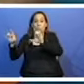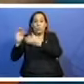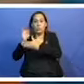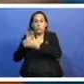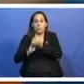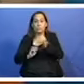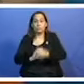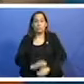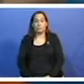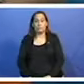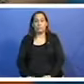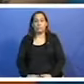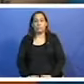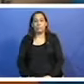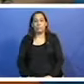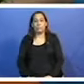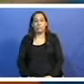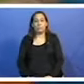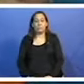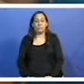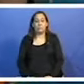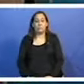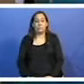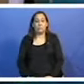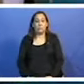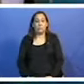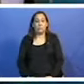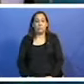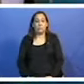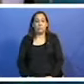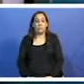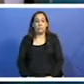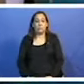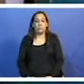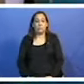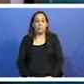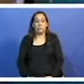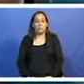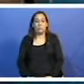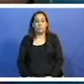não copiou, mas a gente já colocou os números e eu estou te mostrando aqui.